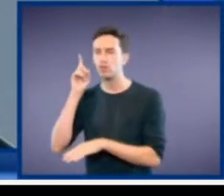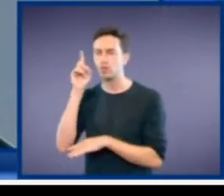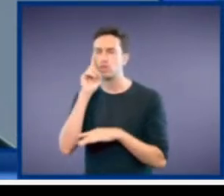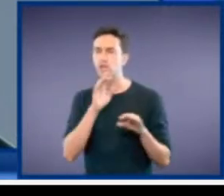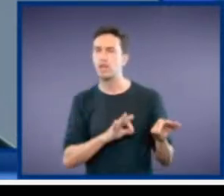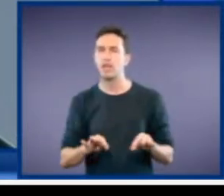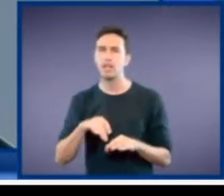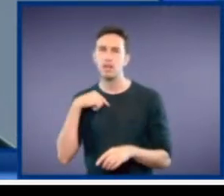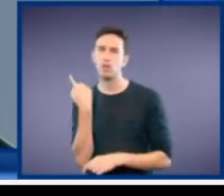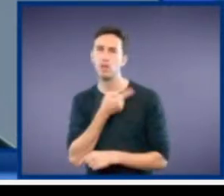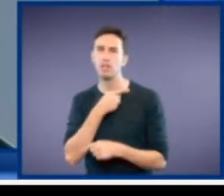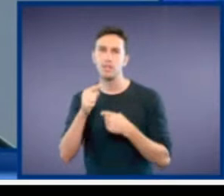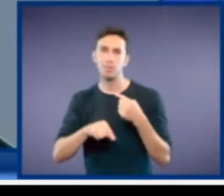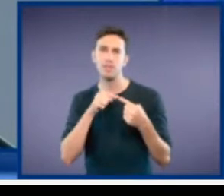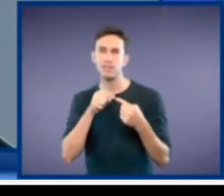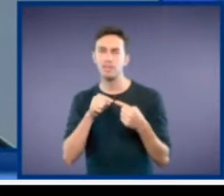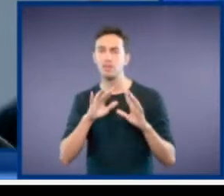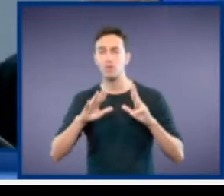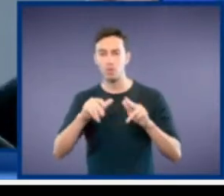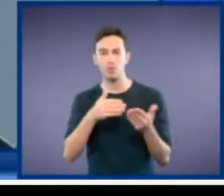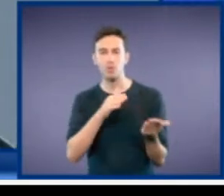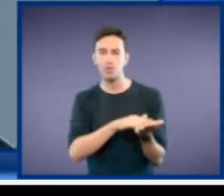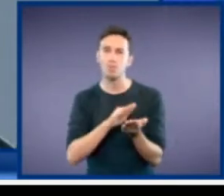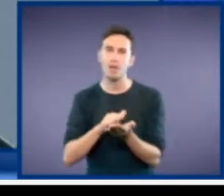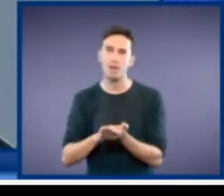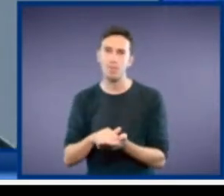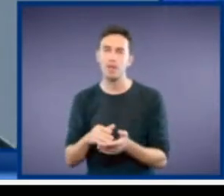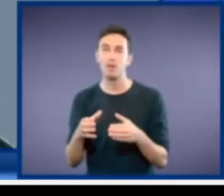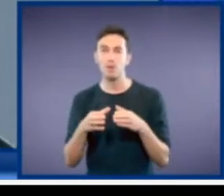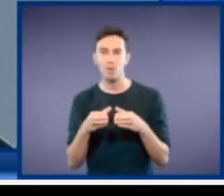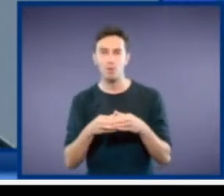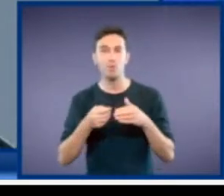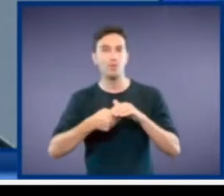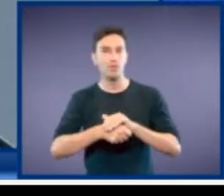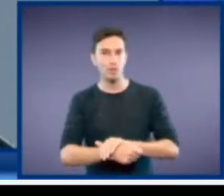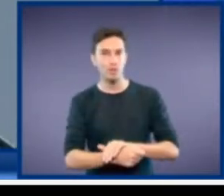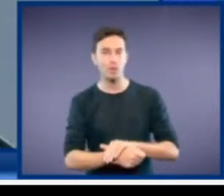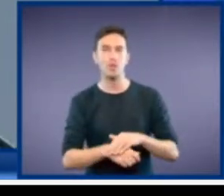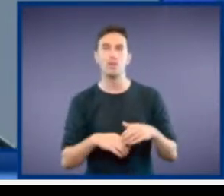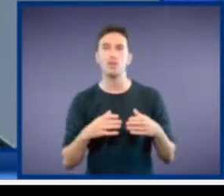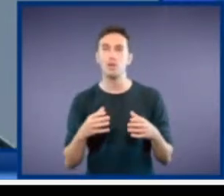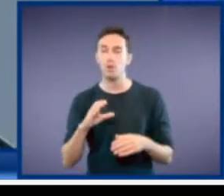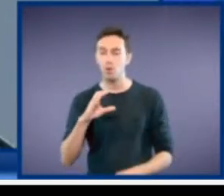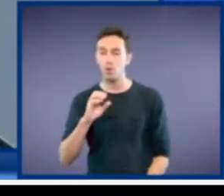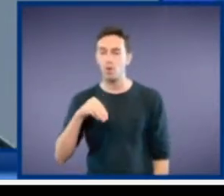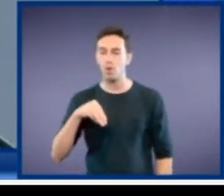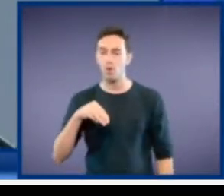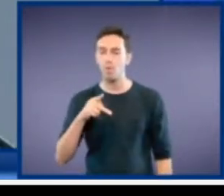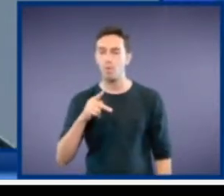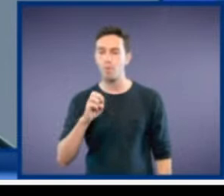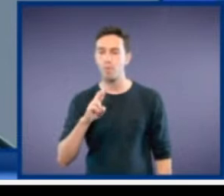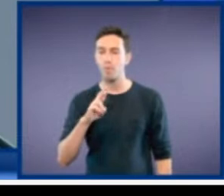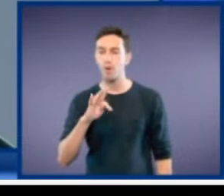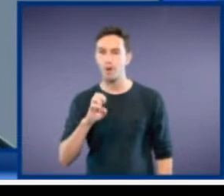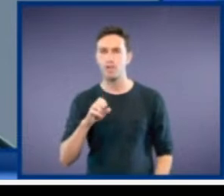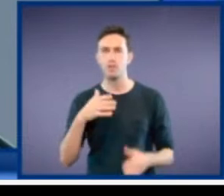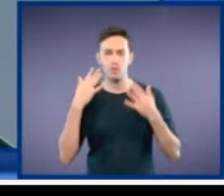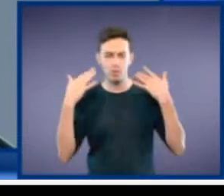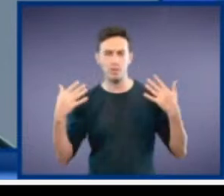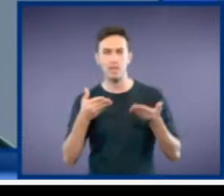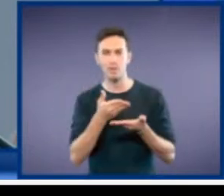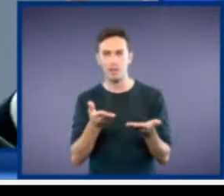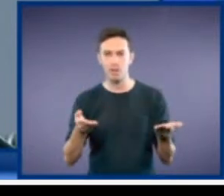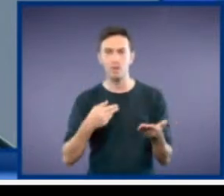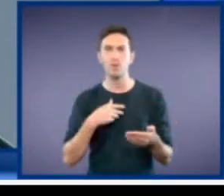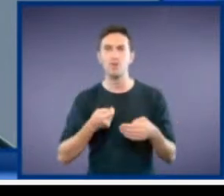missão. Estão todos de parabéns, grupo de investidores, o Comporte, muito sucesso para vocês, muito sucesso no